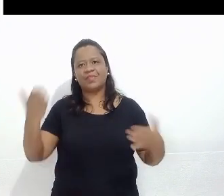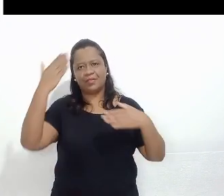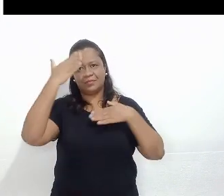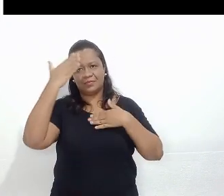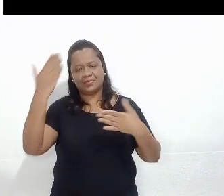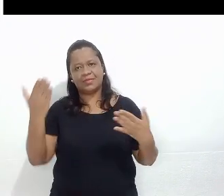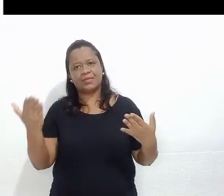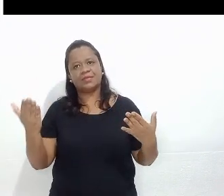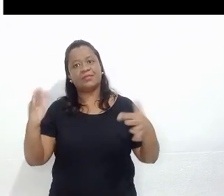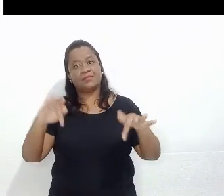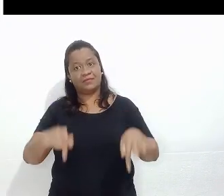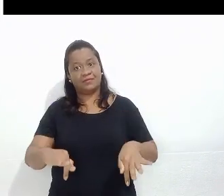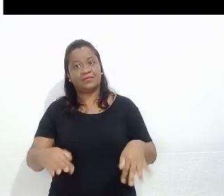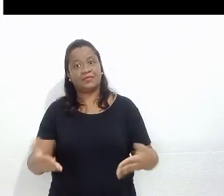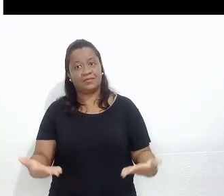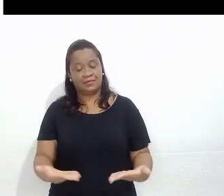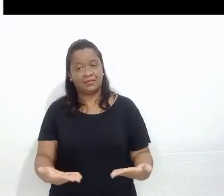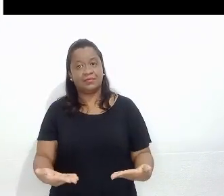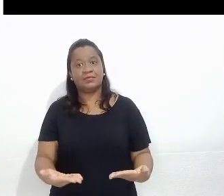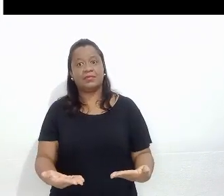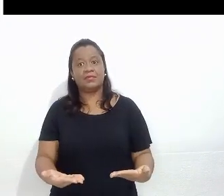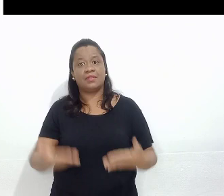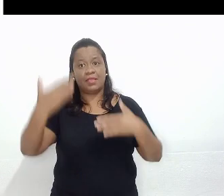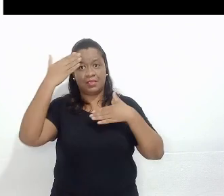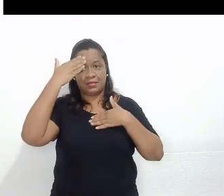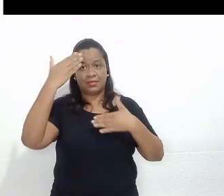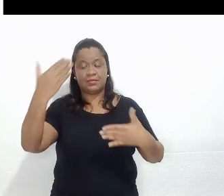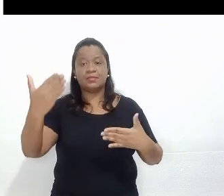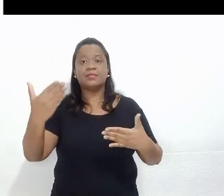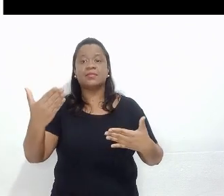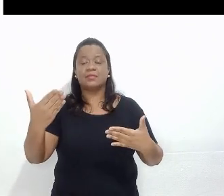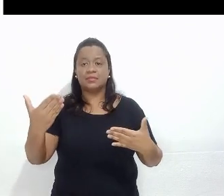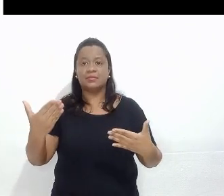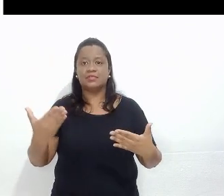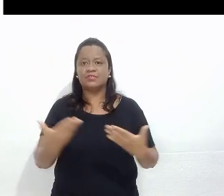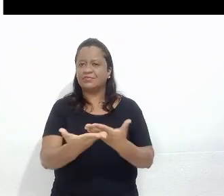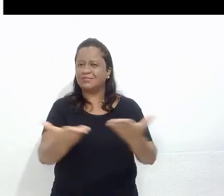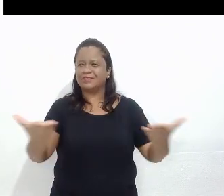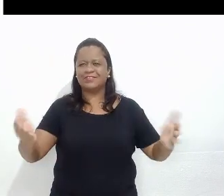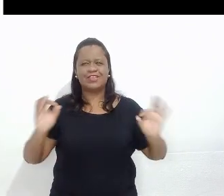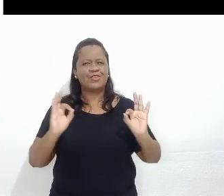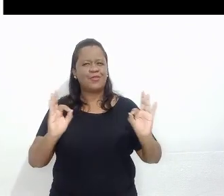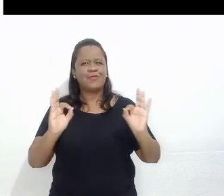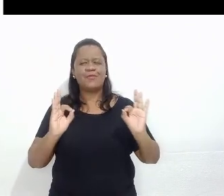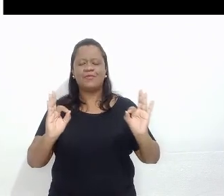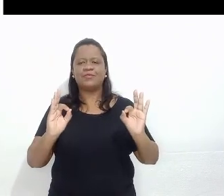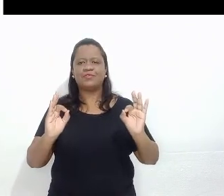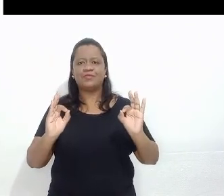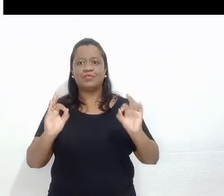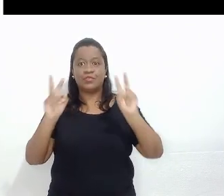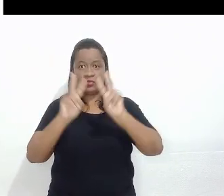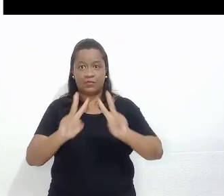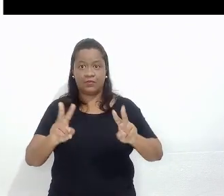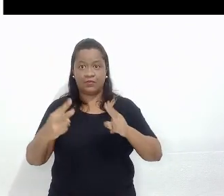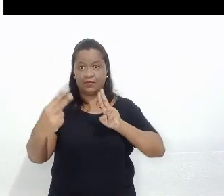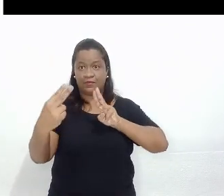encerrar agora. Agradeço demais, a aula foi ótima, vocês são ótimos e nos vemos então